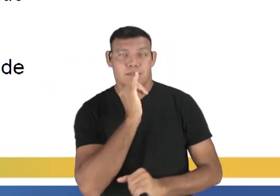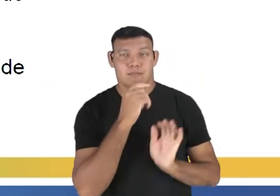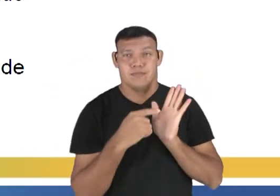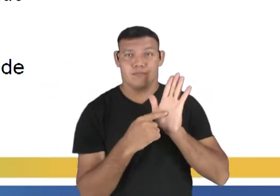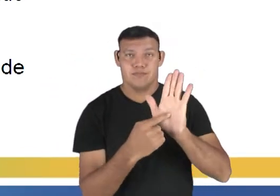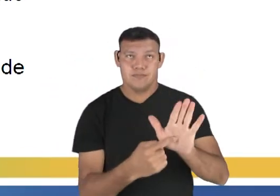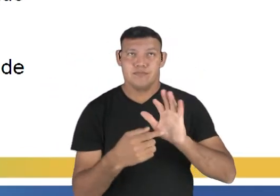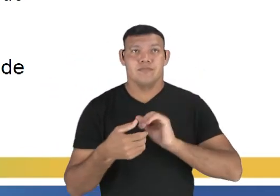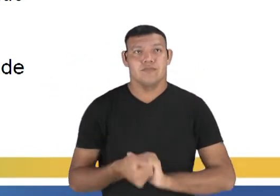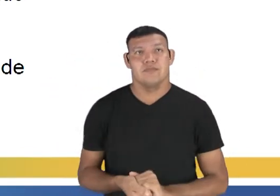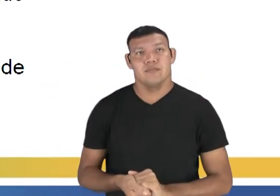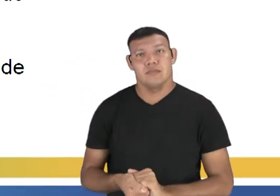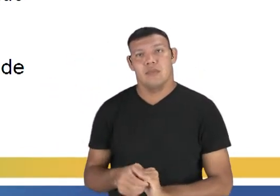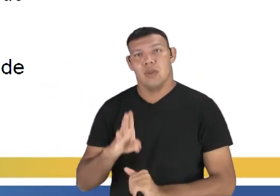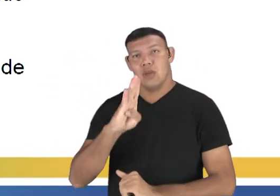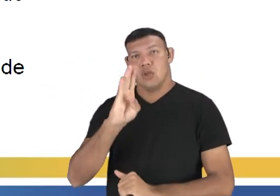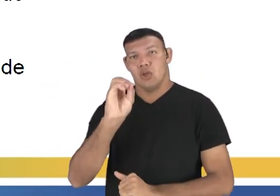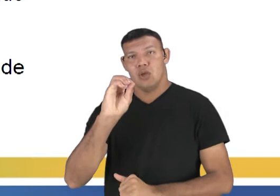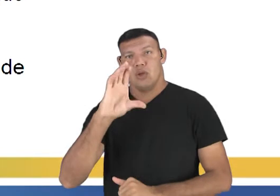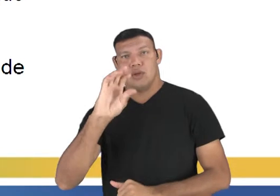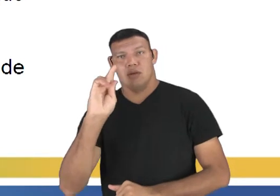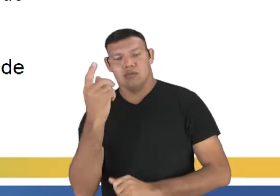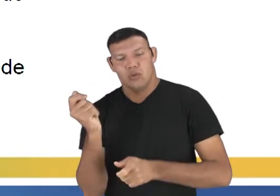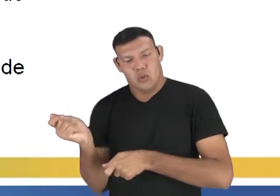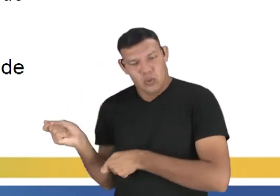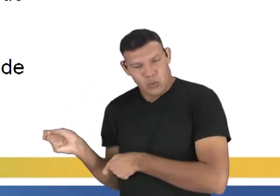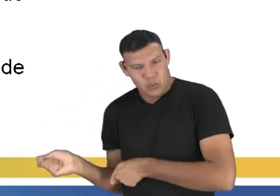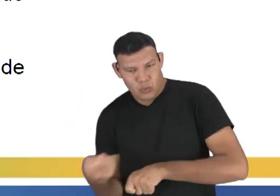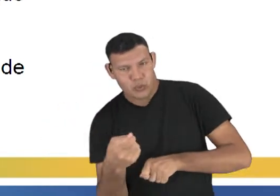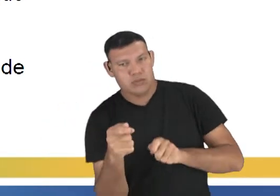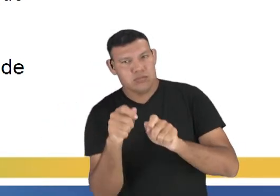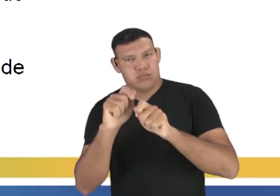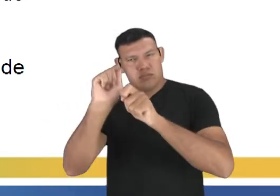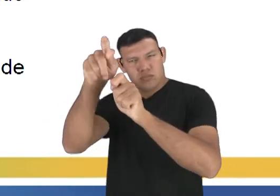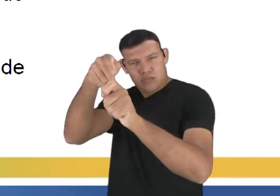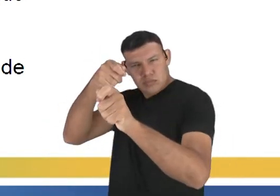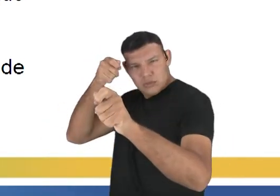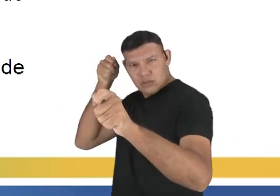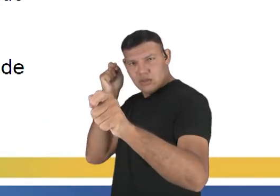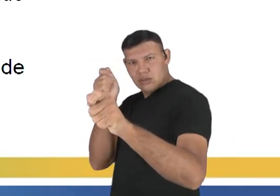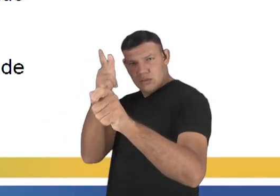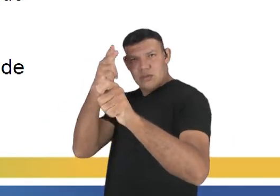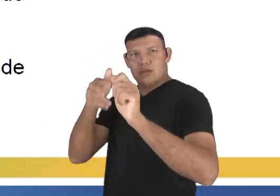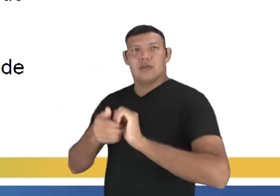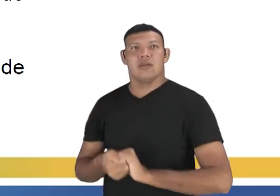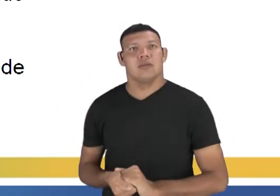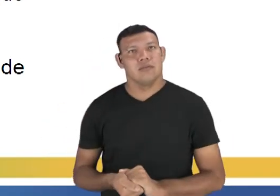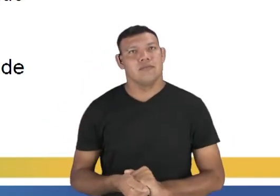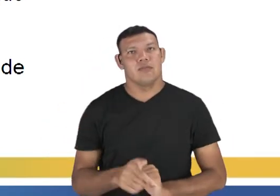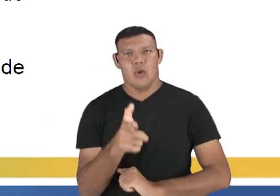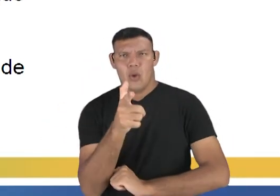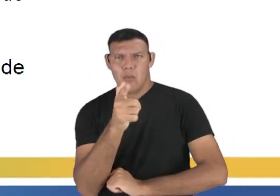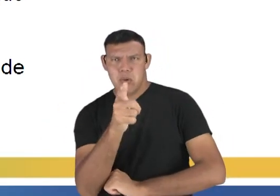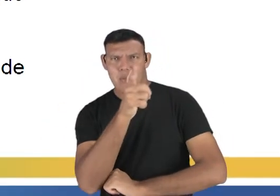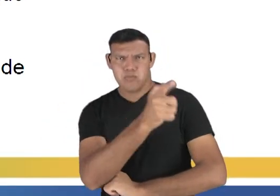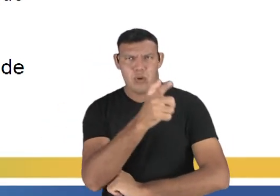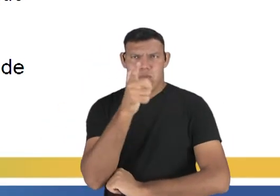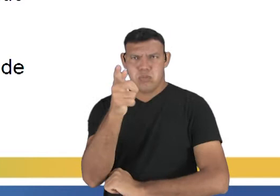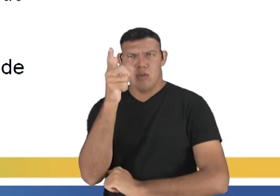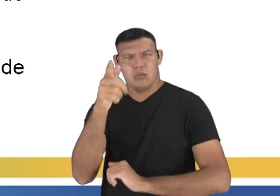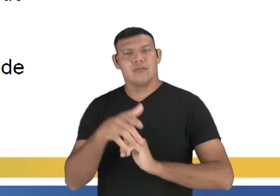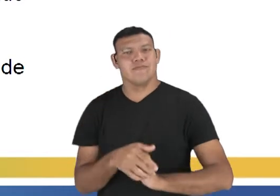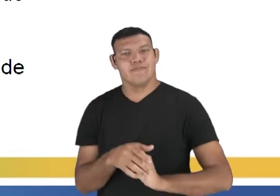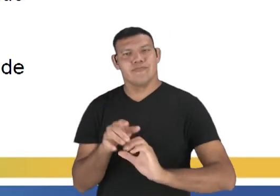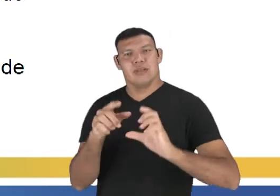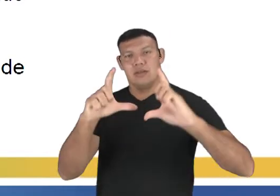professor trouxe. A bocha, o golfe, tiro com arco e tiro esportivo. Praticamente a intenção aqui é